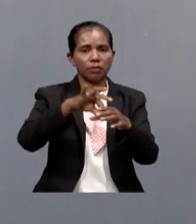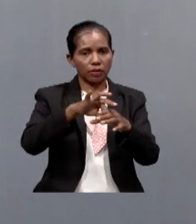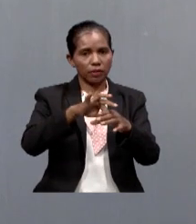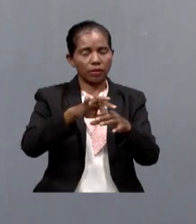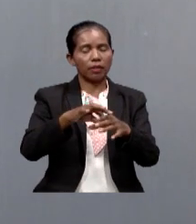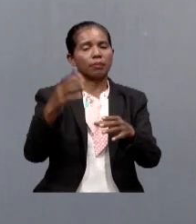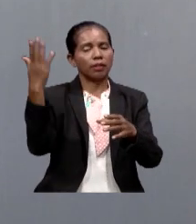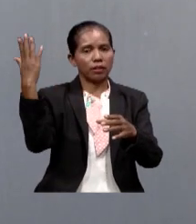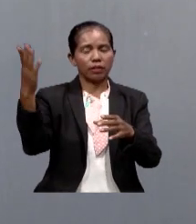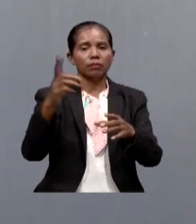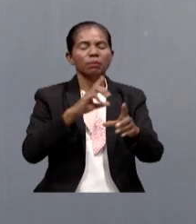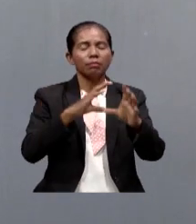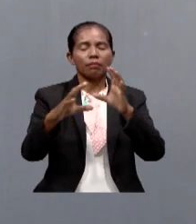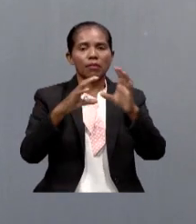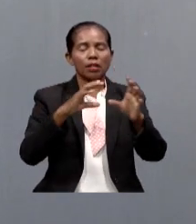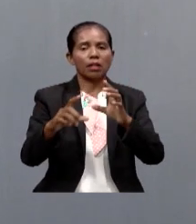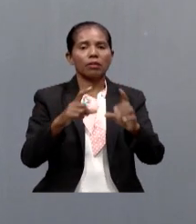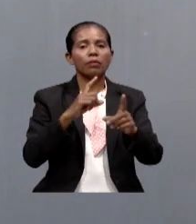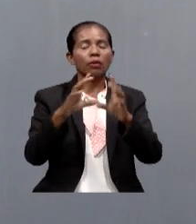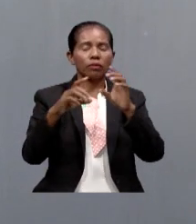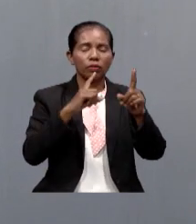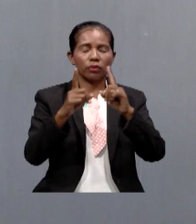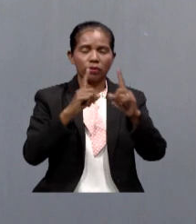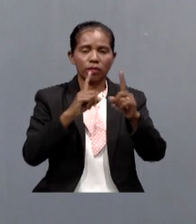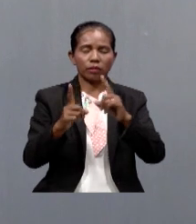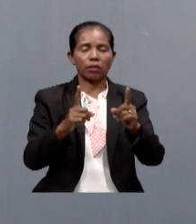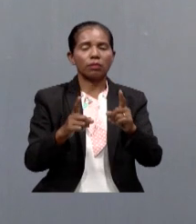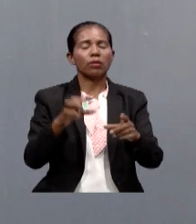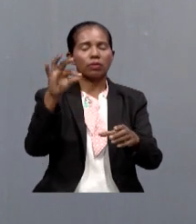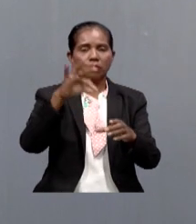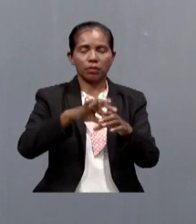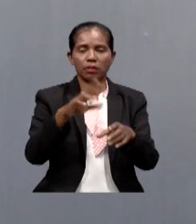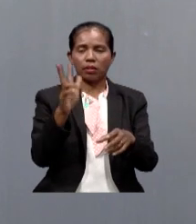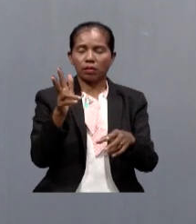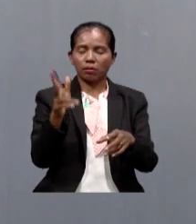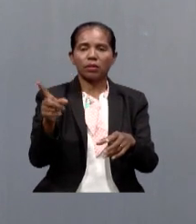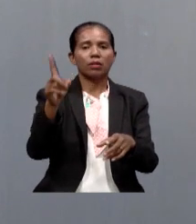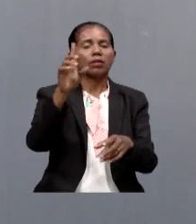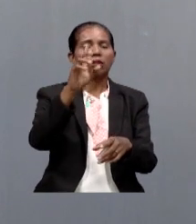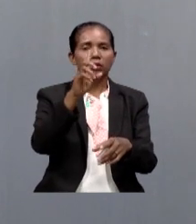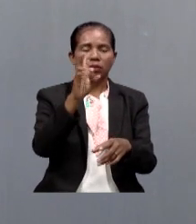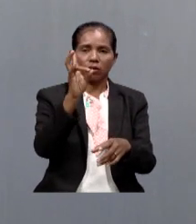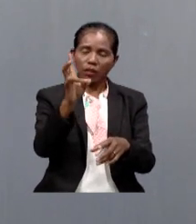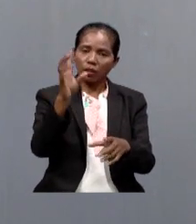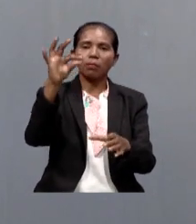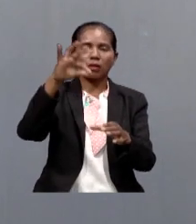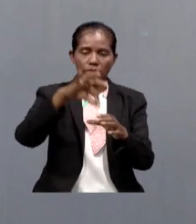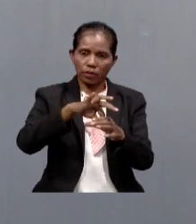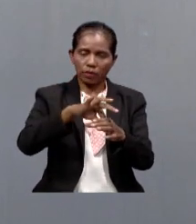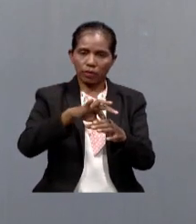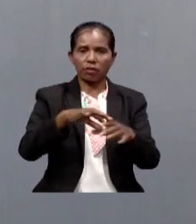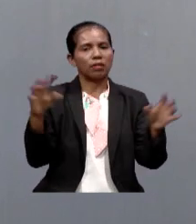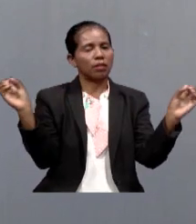E a confirmação de votos né maca 37 deputados de maca votar a favor. Né significa cata que lá